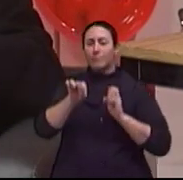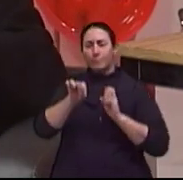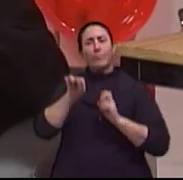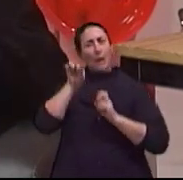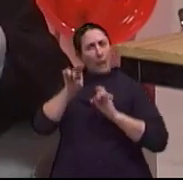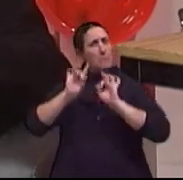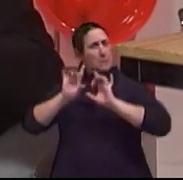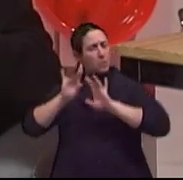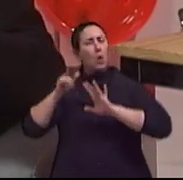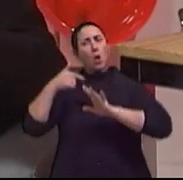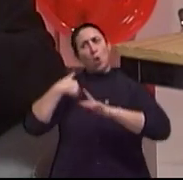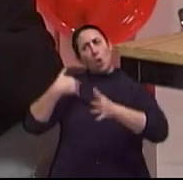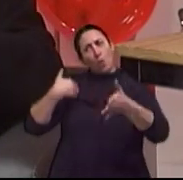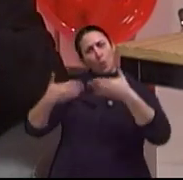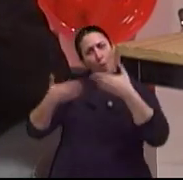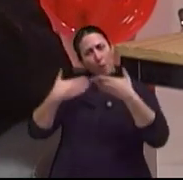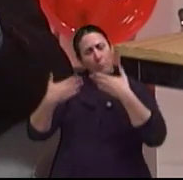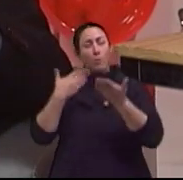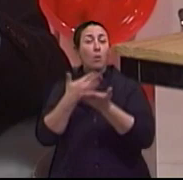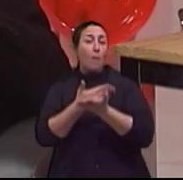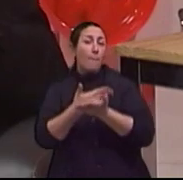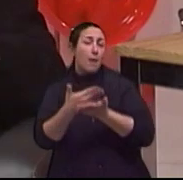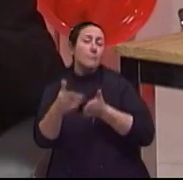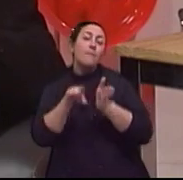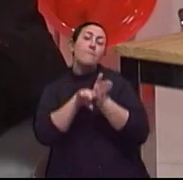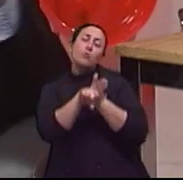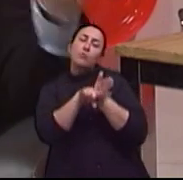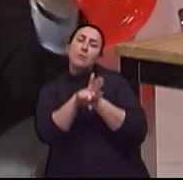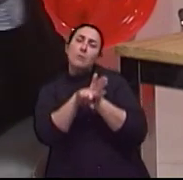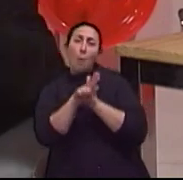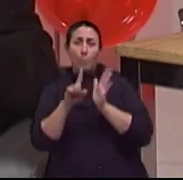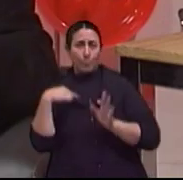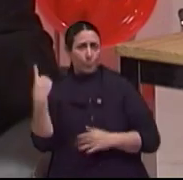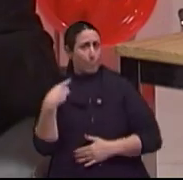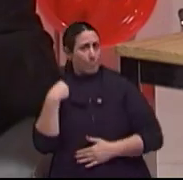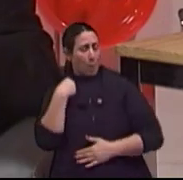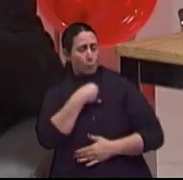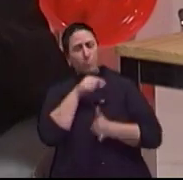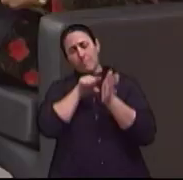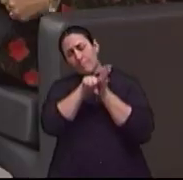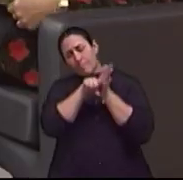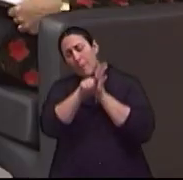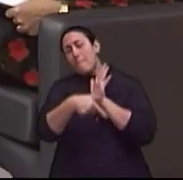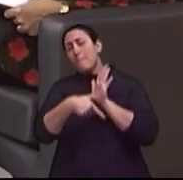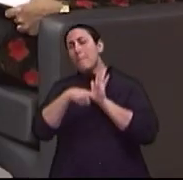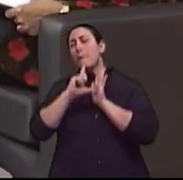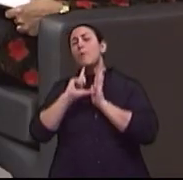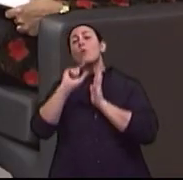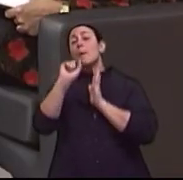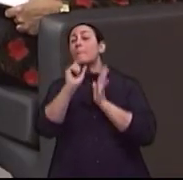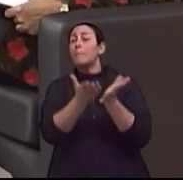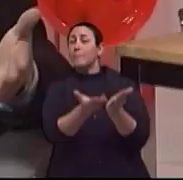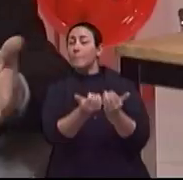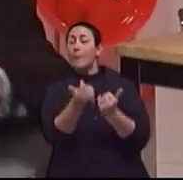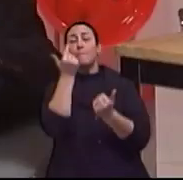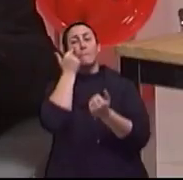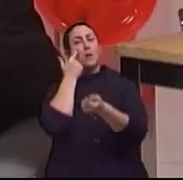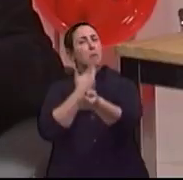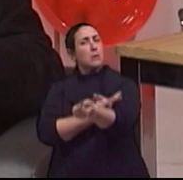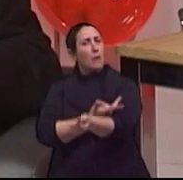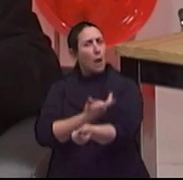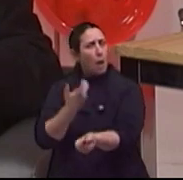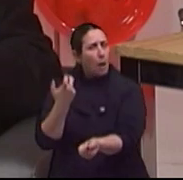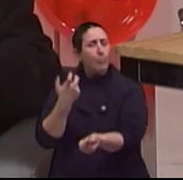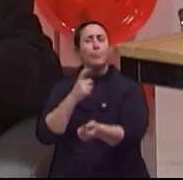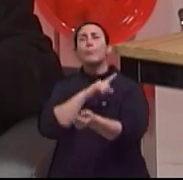calvice nós fazemos dê pronto uma investigação prévia que que é essa investigação prévia primeiro lugar pedir exame complementar